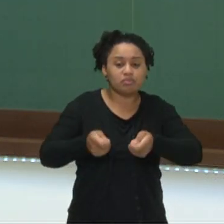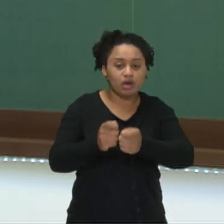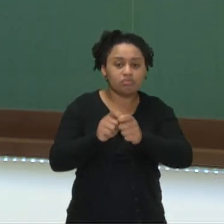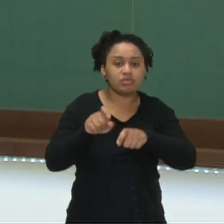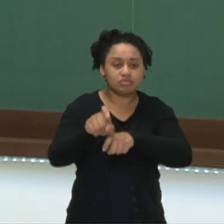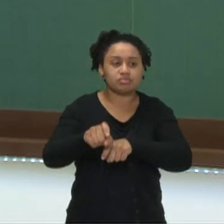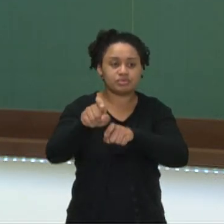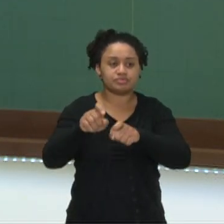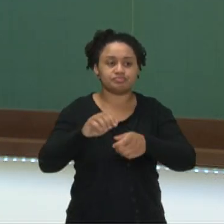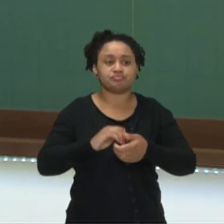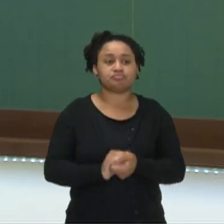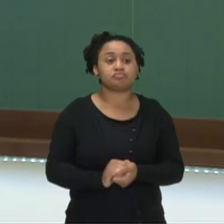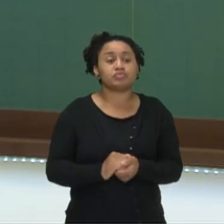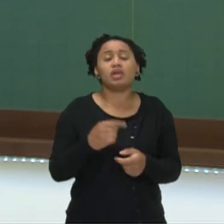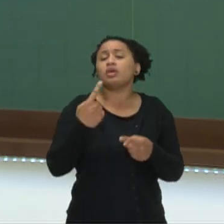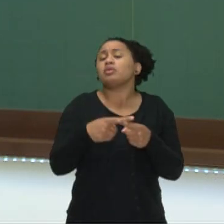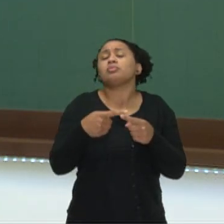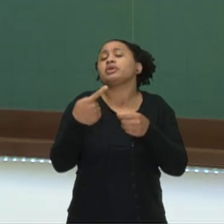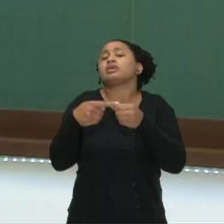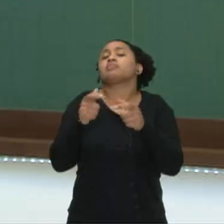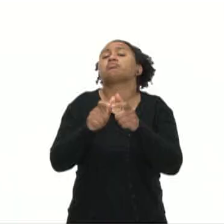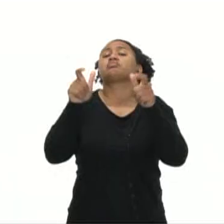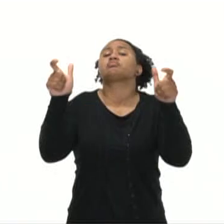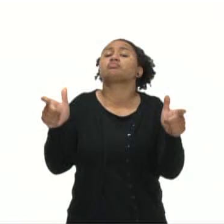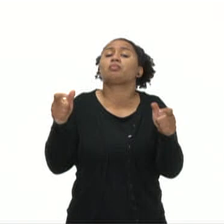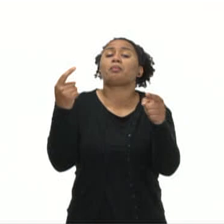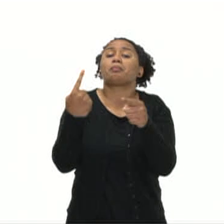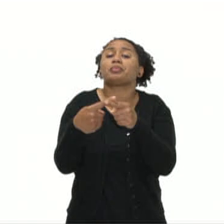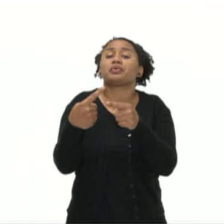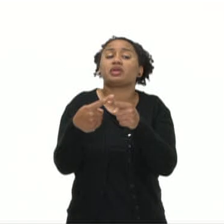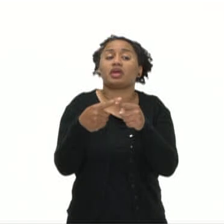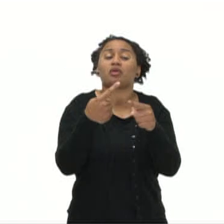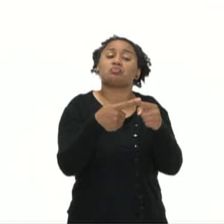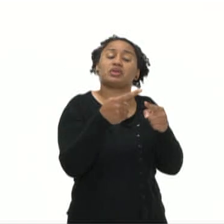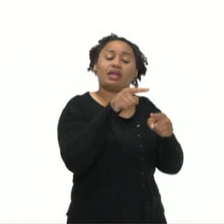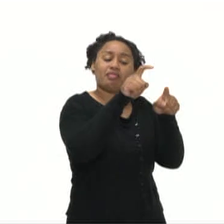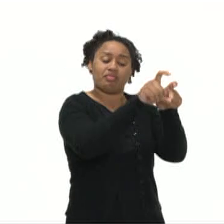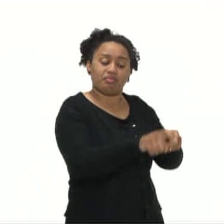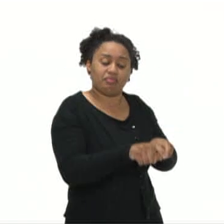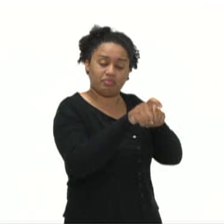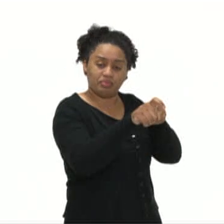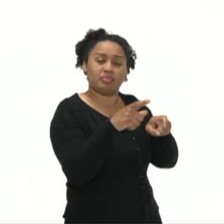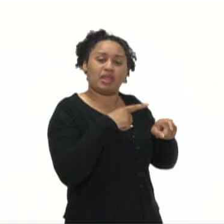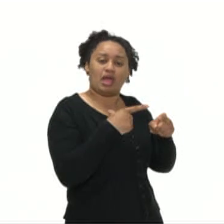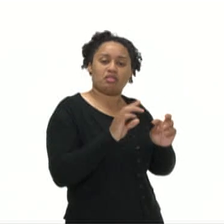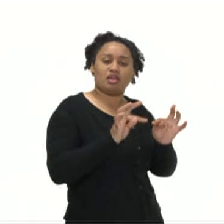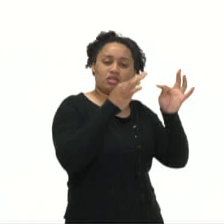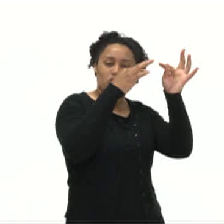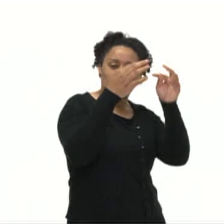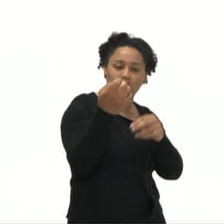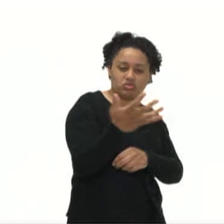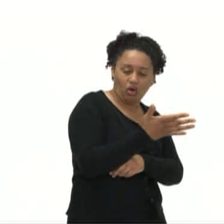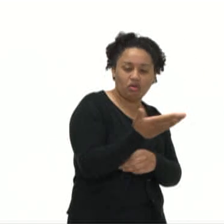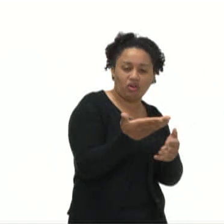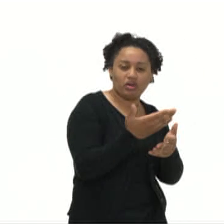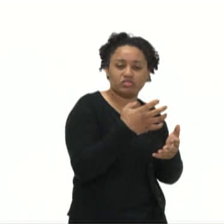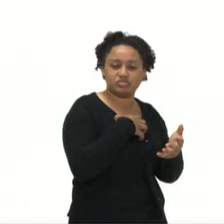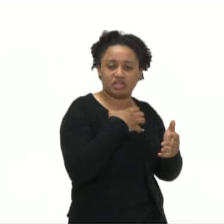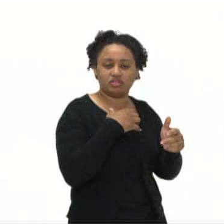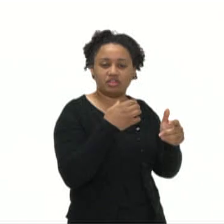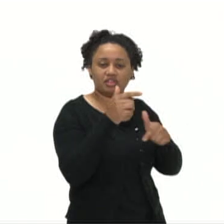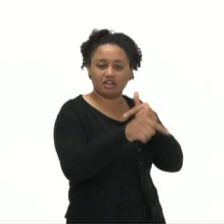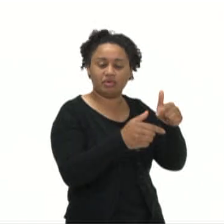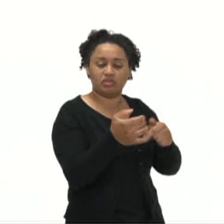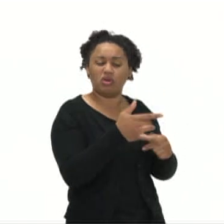cidades elas cresceram? Por que será? Com as inovações tecnológicas, muitas pessoas vão acabar deixando